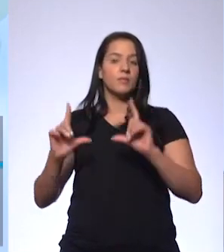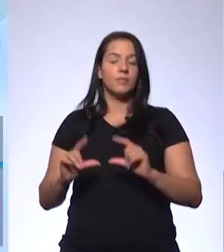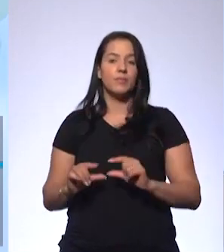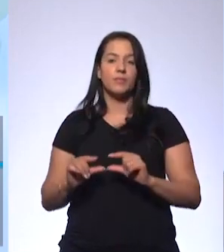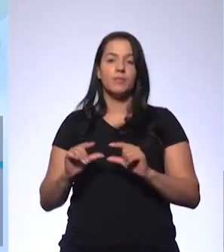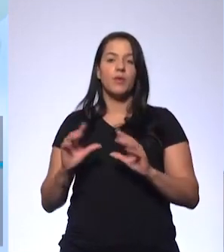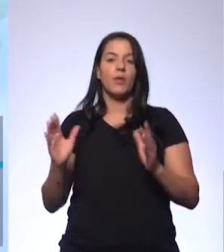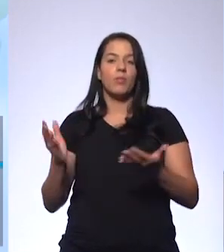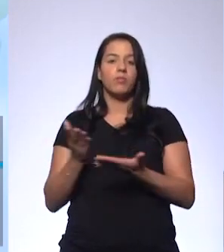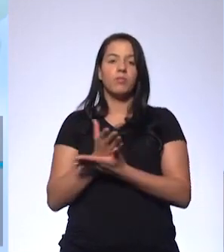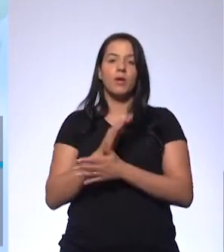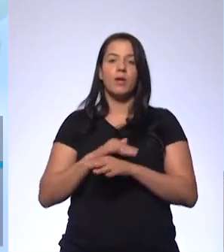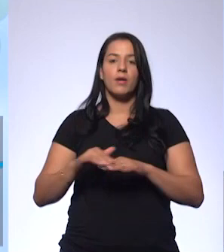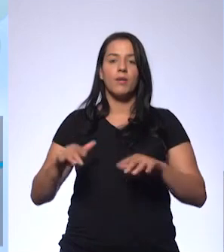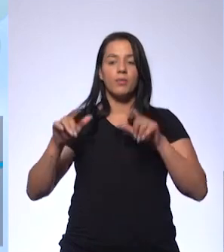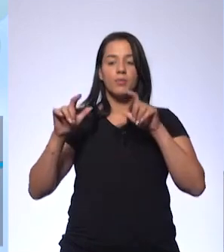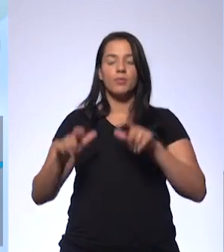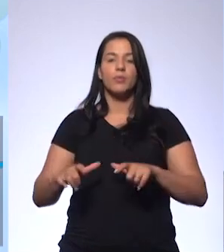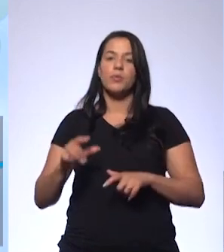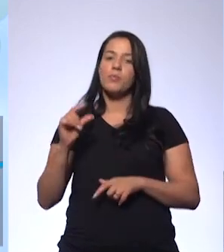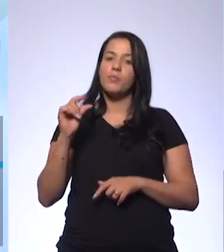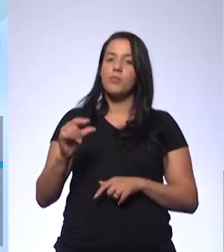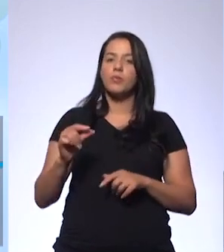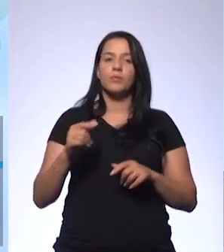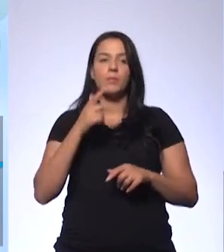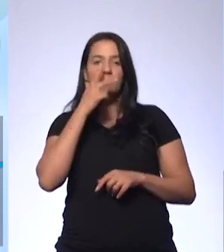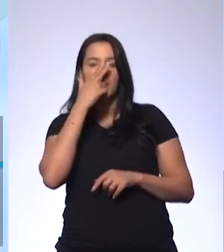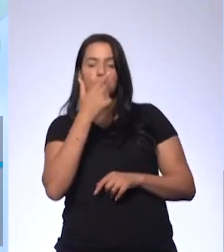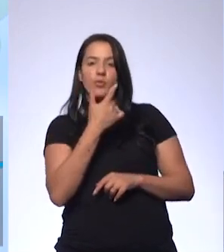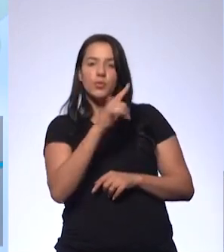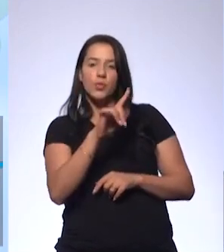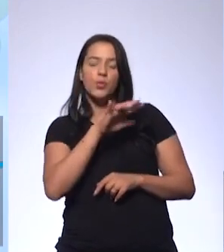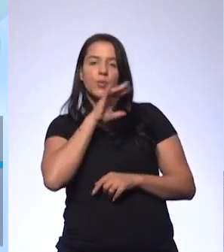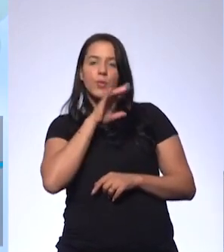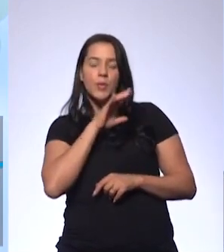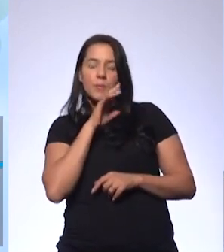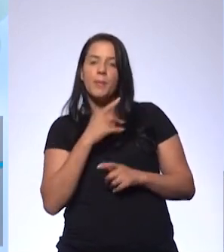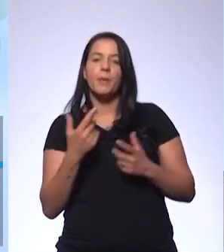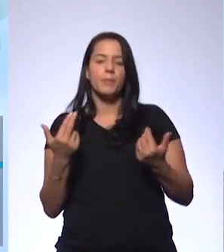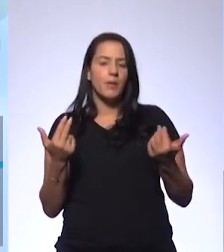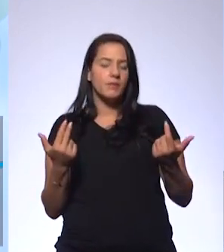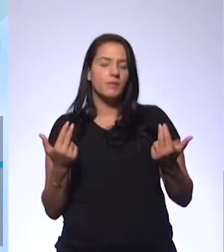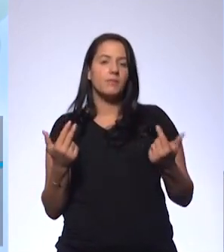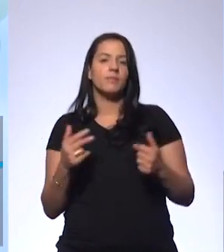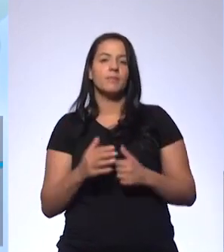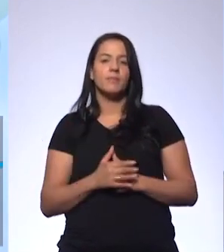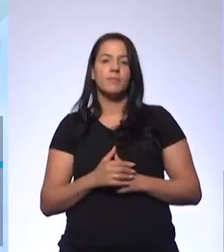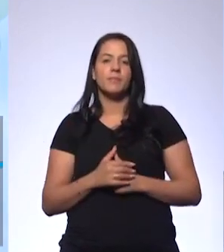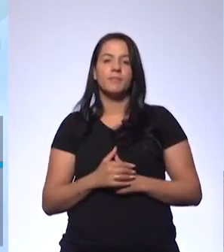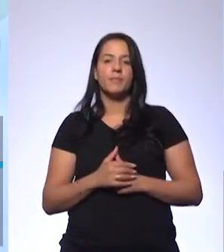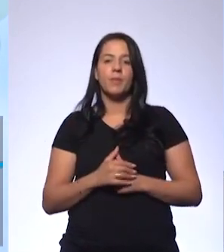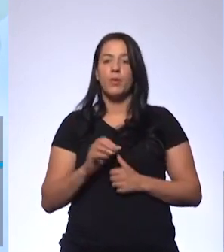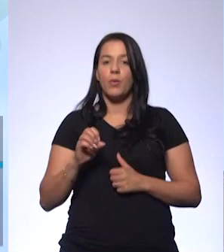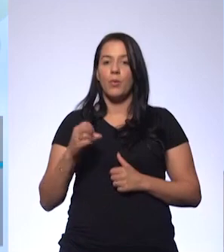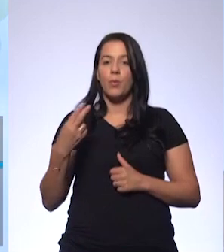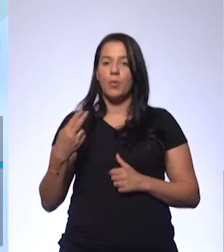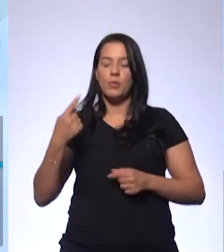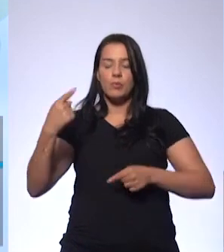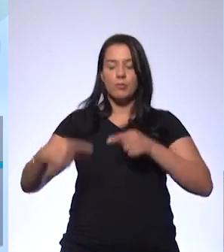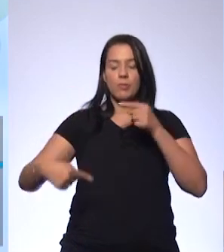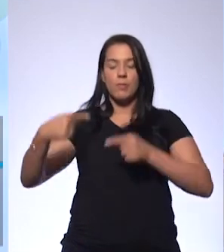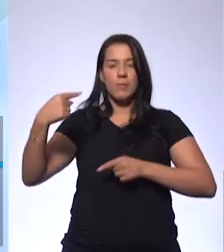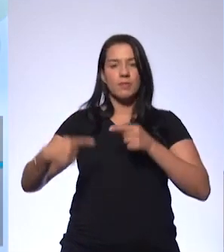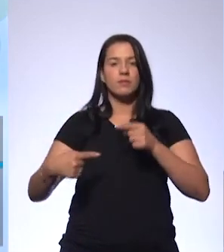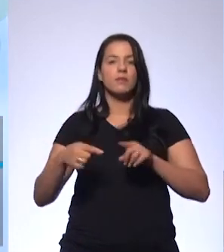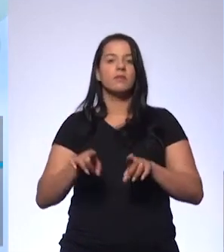tendo um nicho ecológico um pouco parecido com o de outra espécie, e aí muitas vezes isso pode gerar o que a gente chama de competição entre